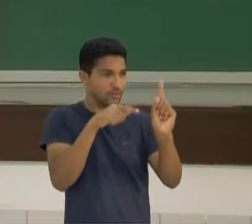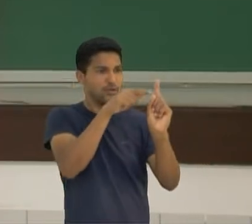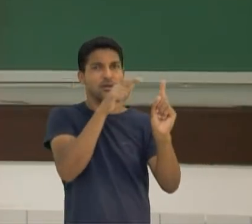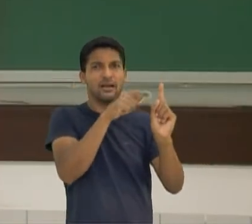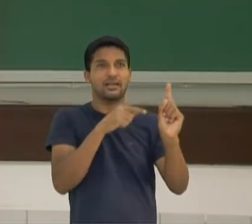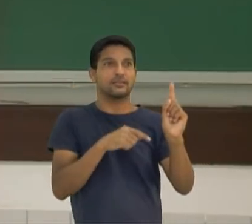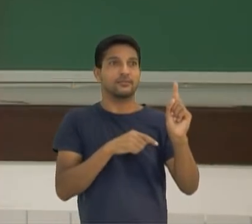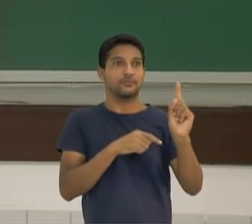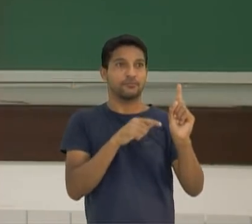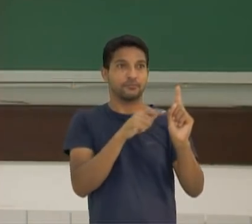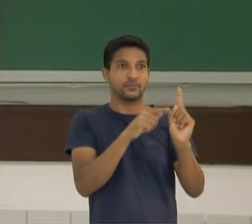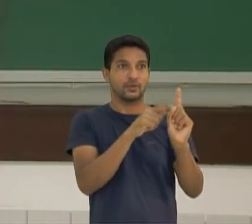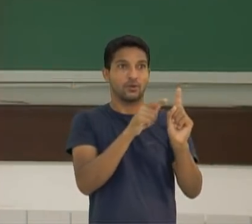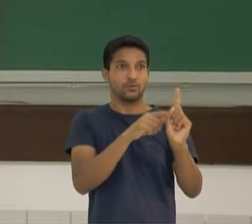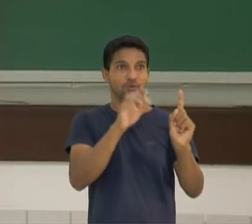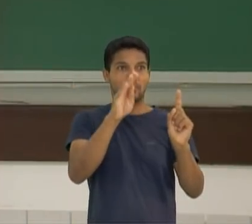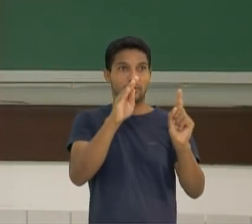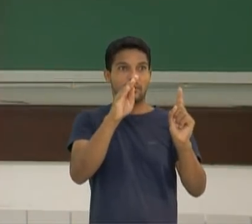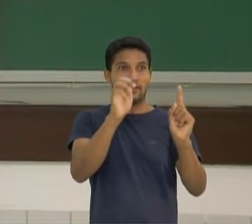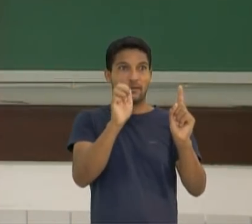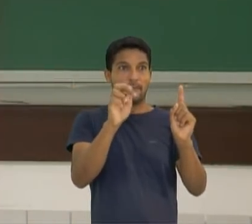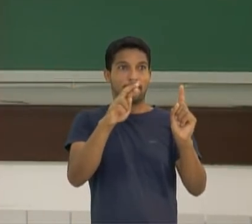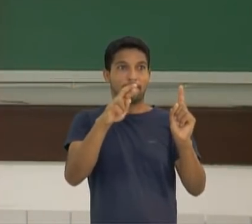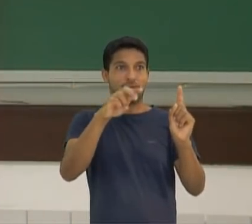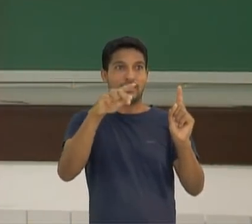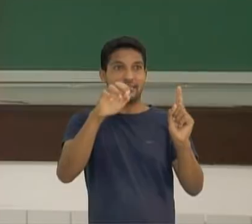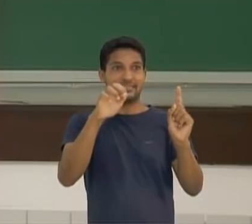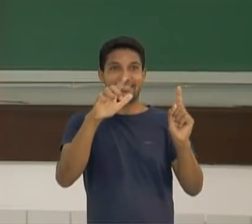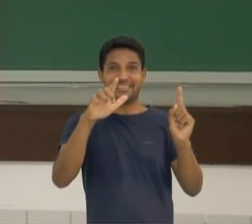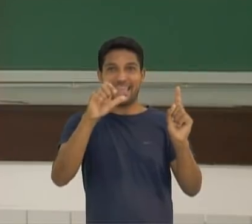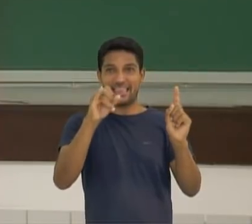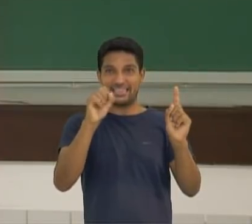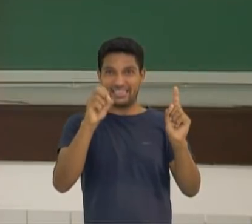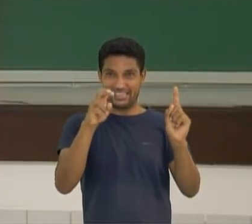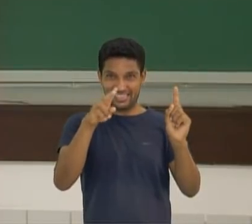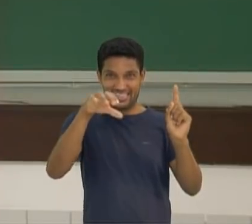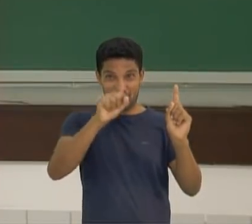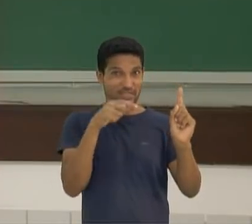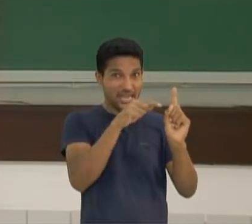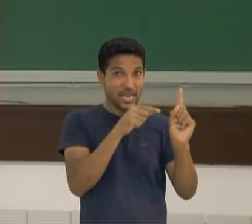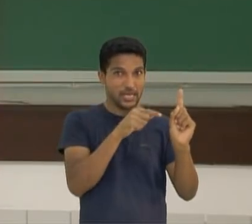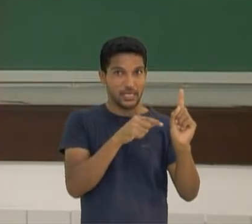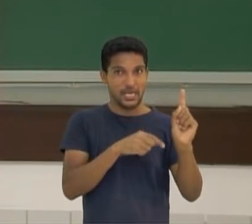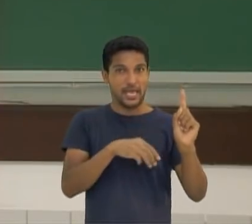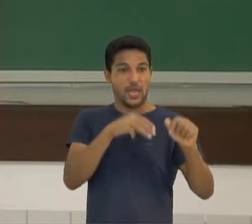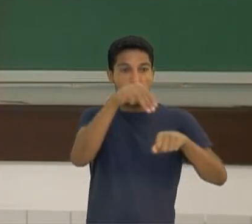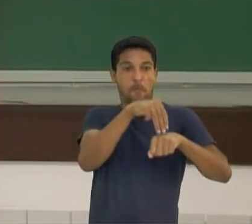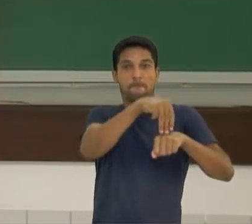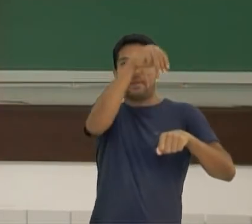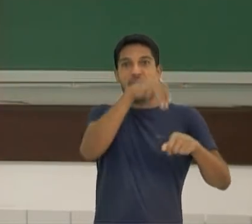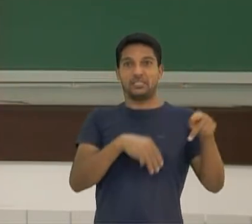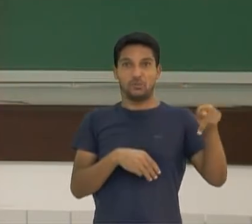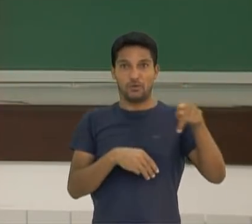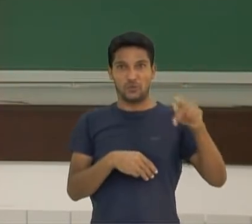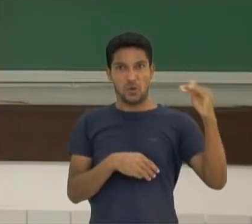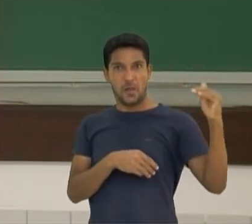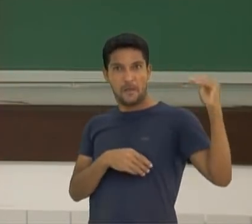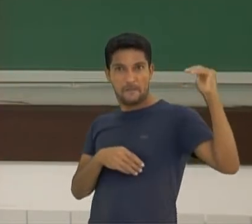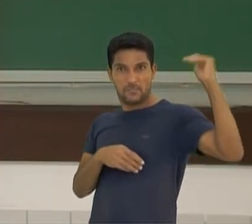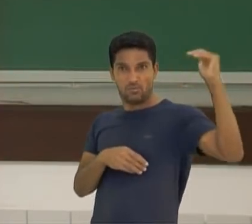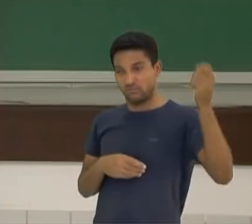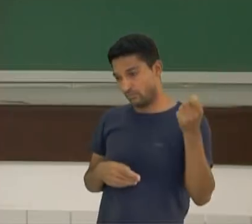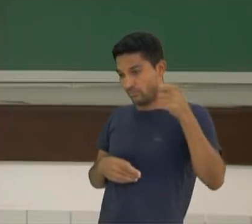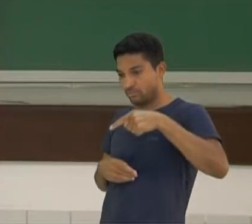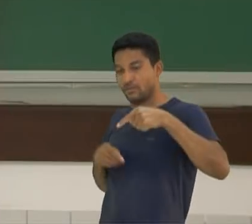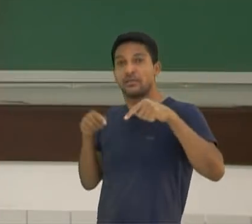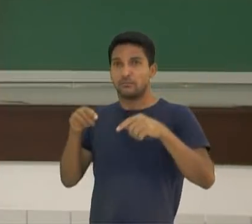se o Berzelius, galera, fosse o tutor, fosse o mentor, fosse o mestre, o professor do